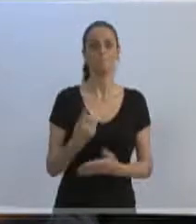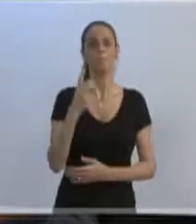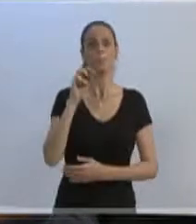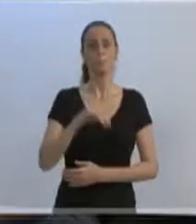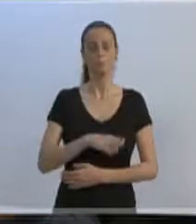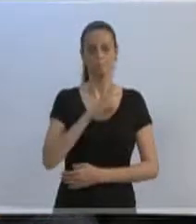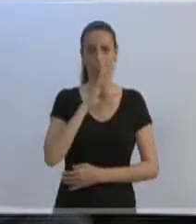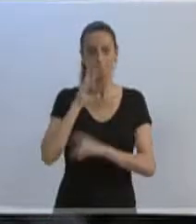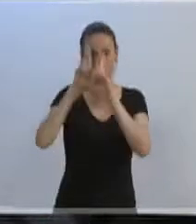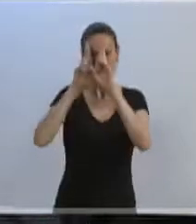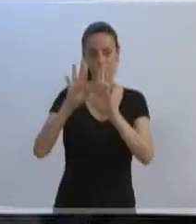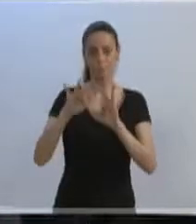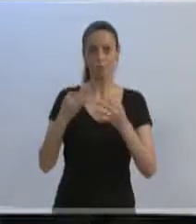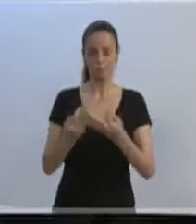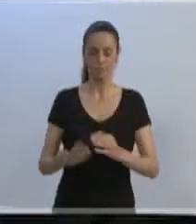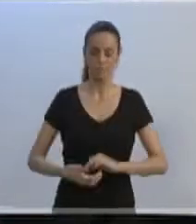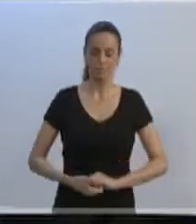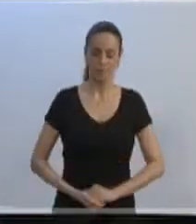por gentileza